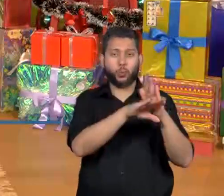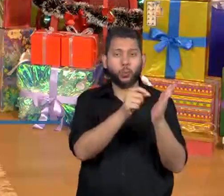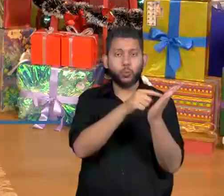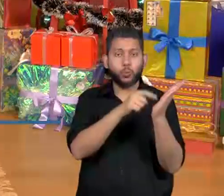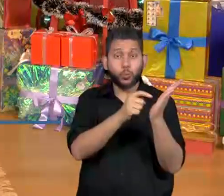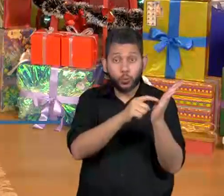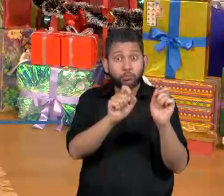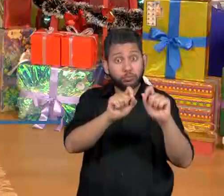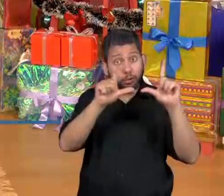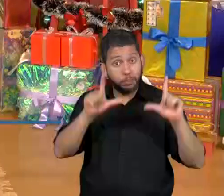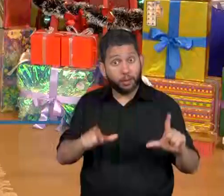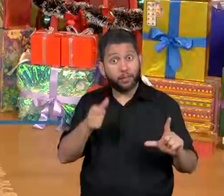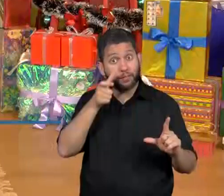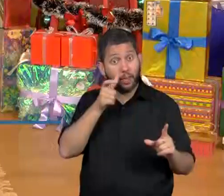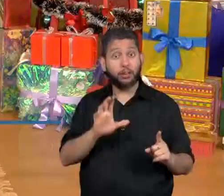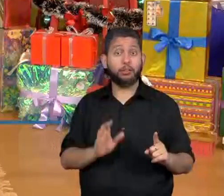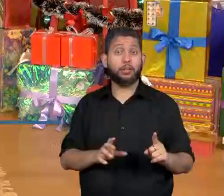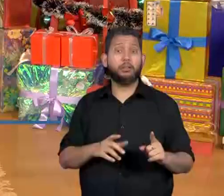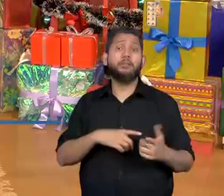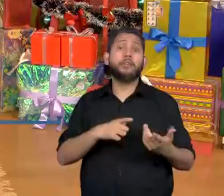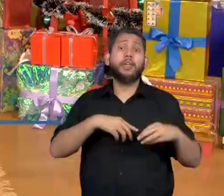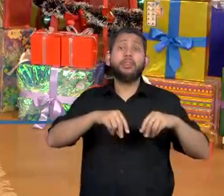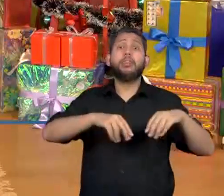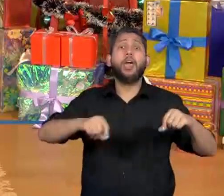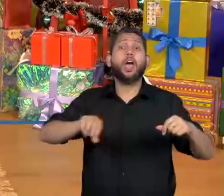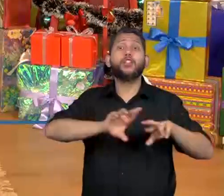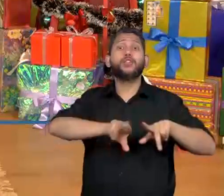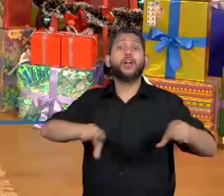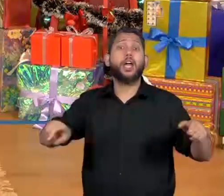solo, já vimos aí o solo arenoso, o solo